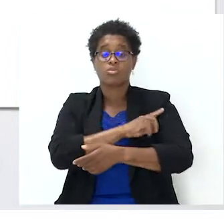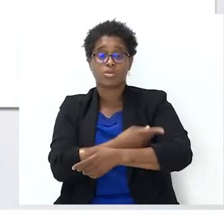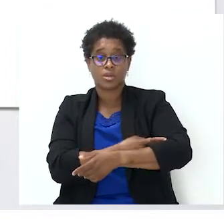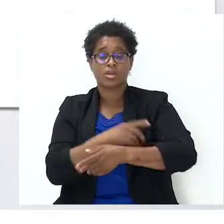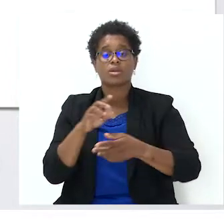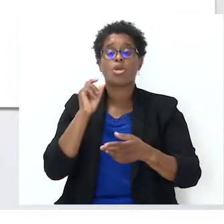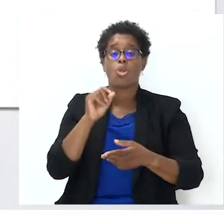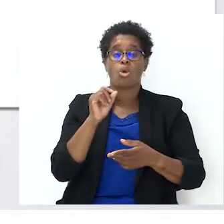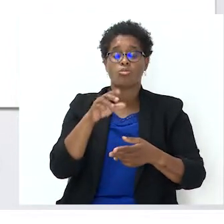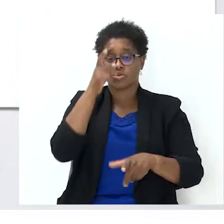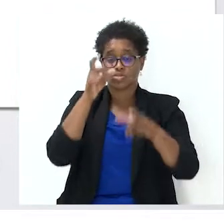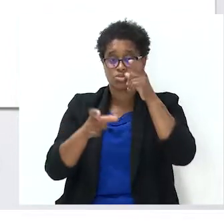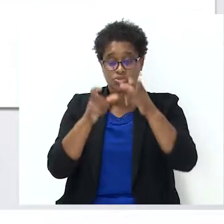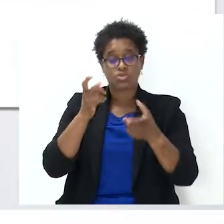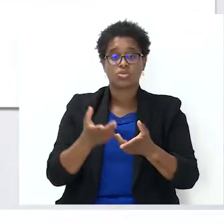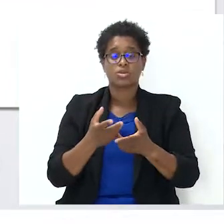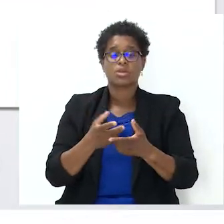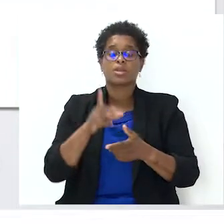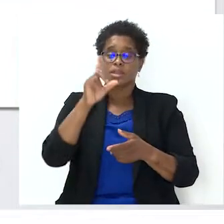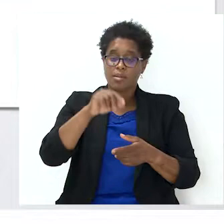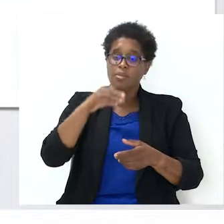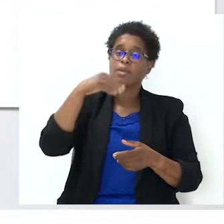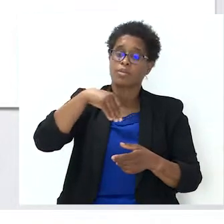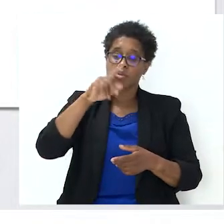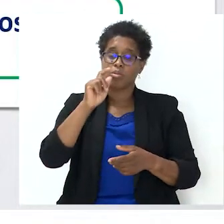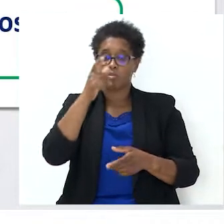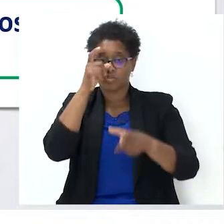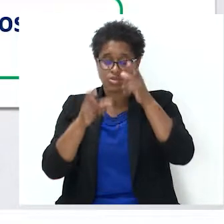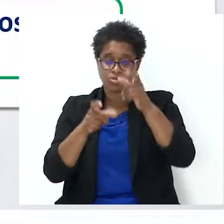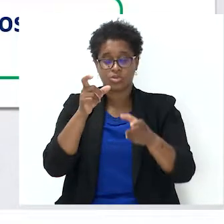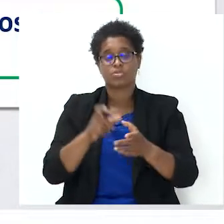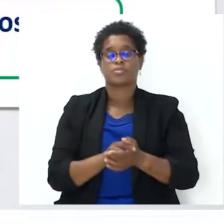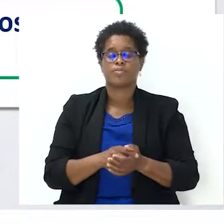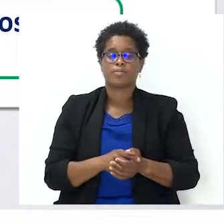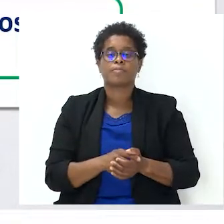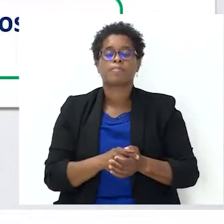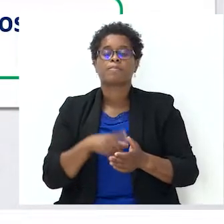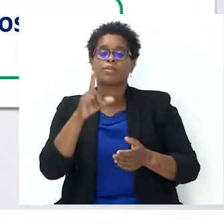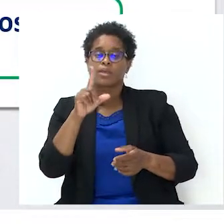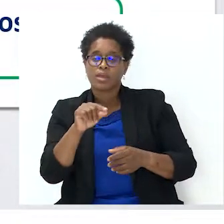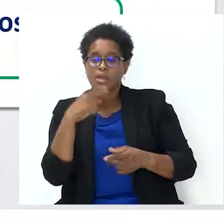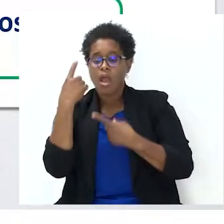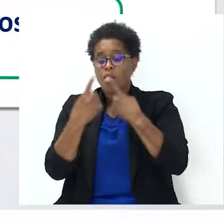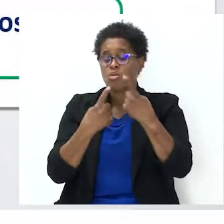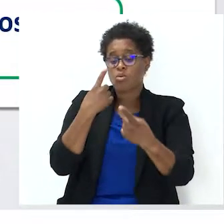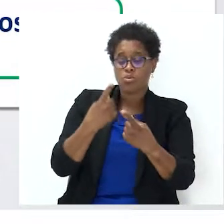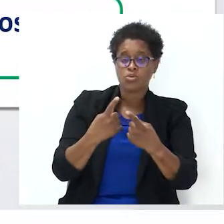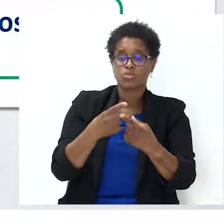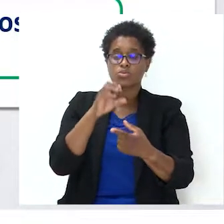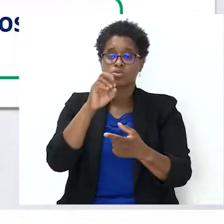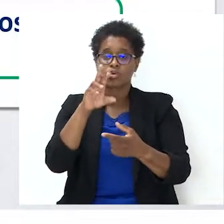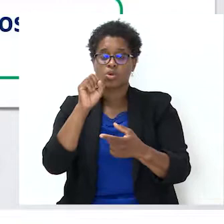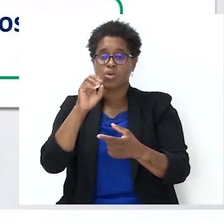em nome do povo e pelo povo. E alguns dos